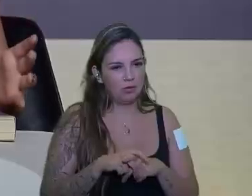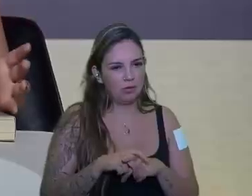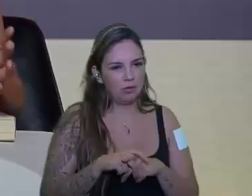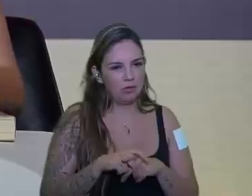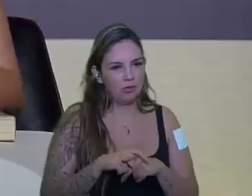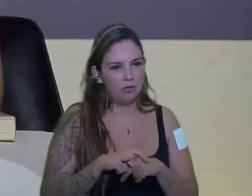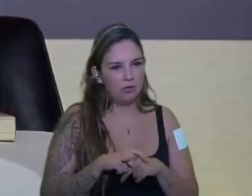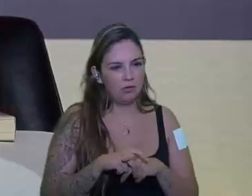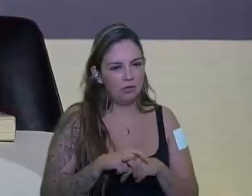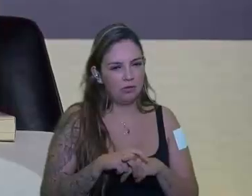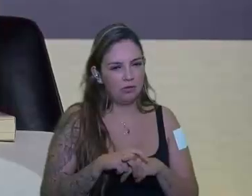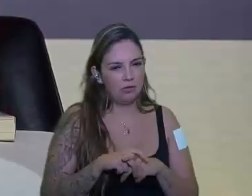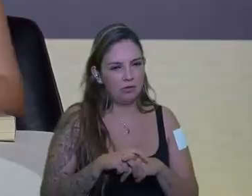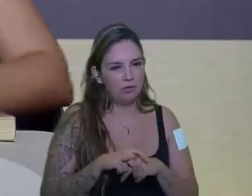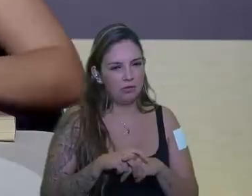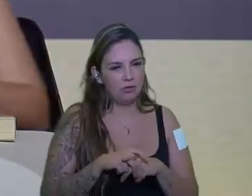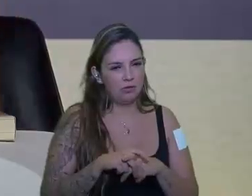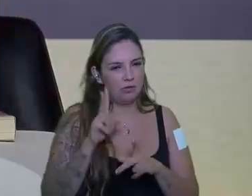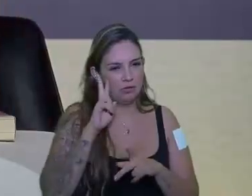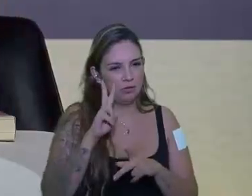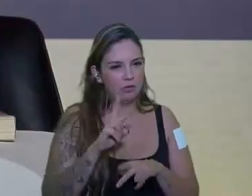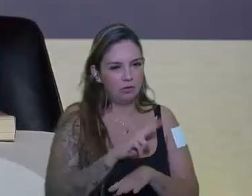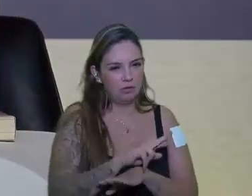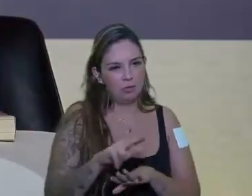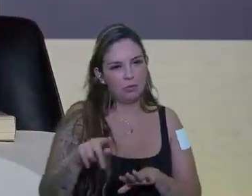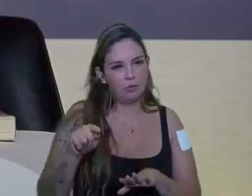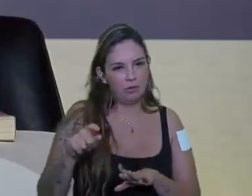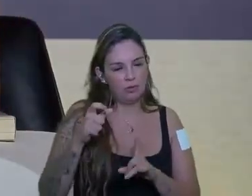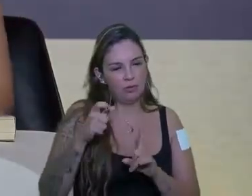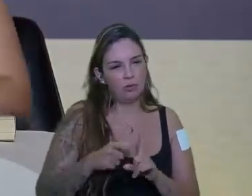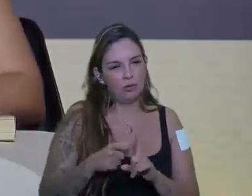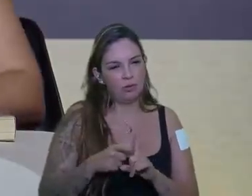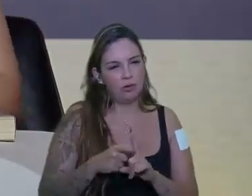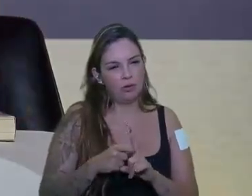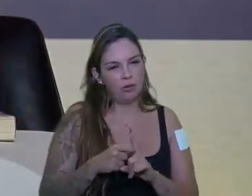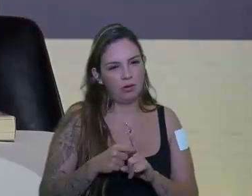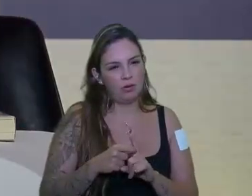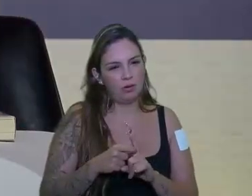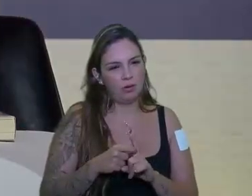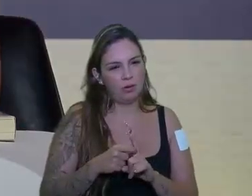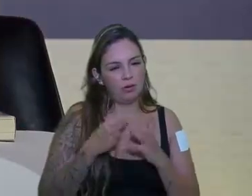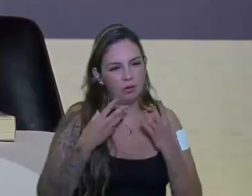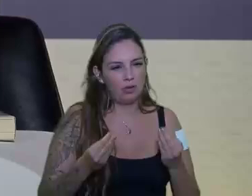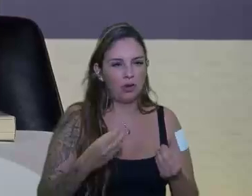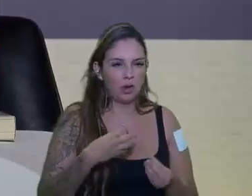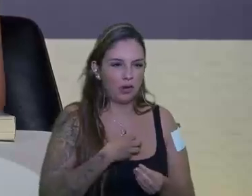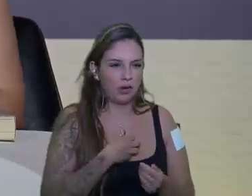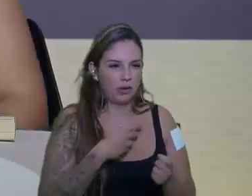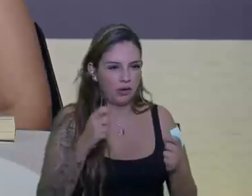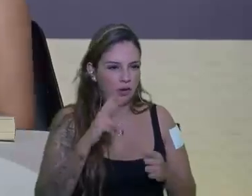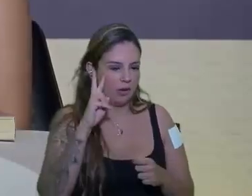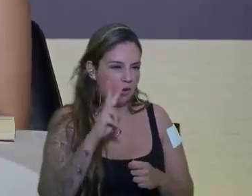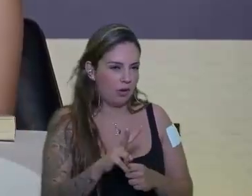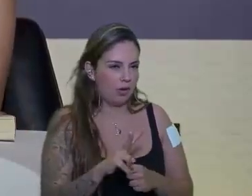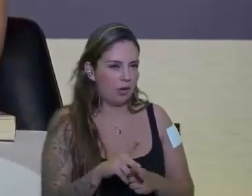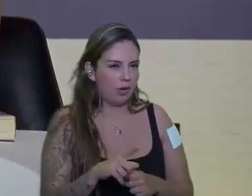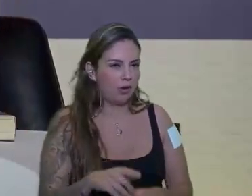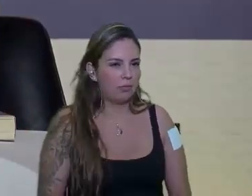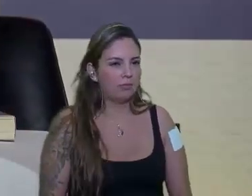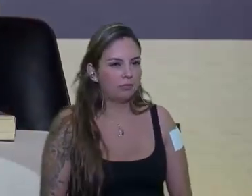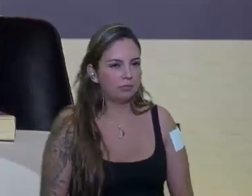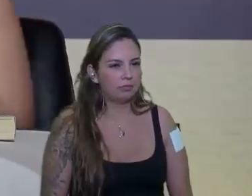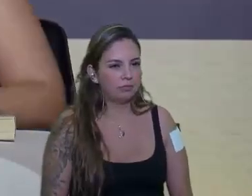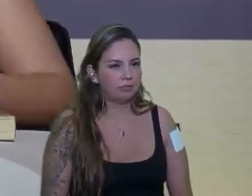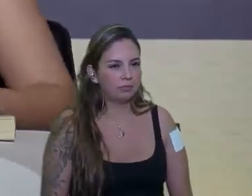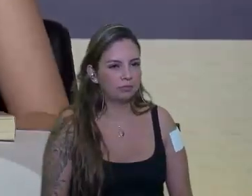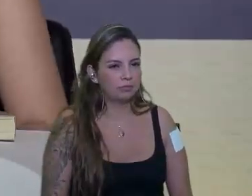do Pessoa, veja a pluralidade dele e o quanto que... a quantidade de jeitos que dá para você ver a obra dele.